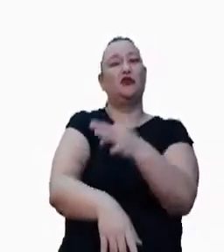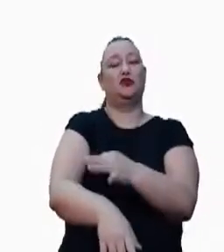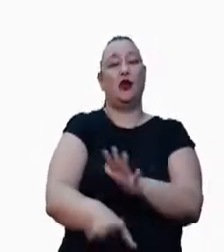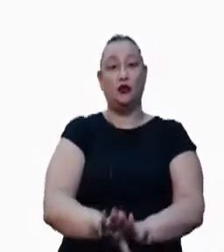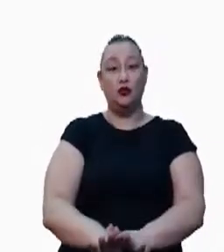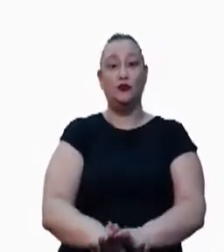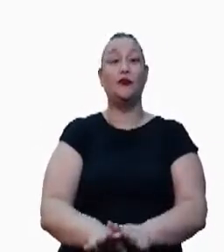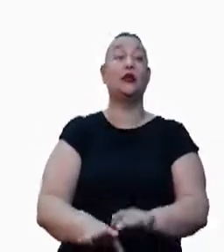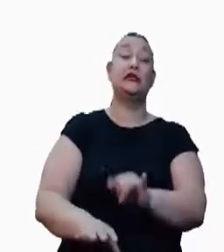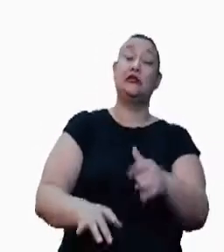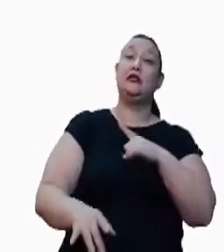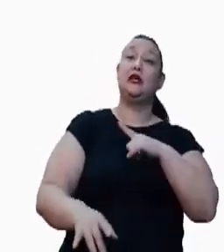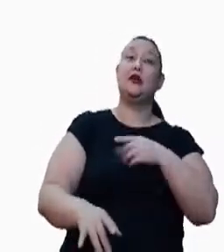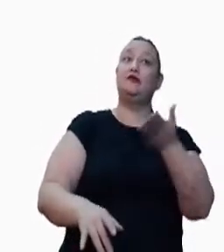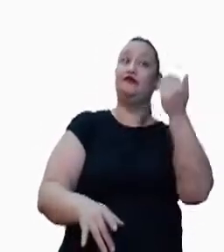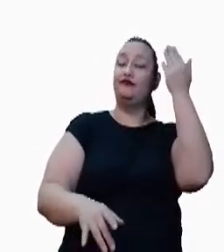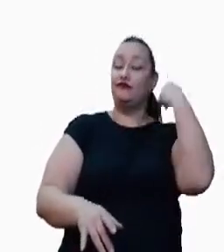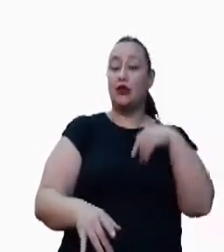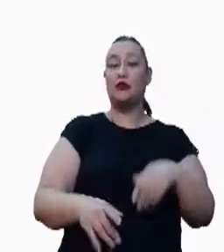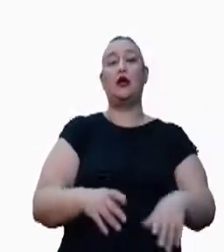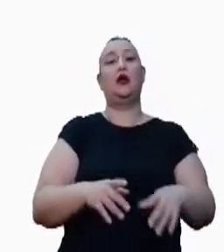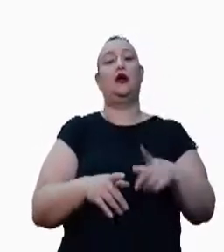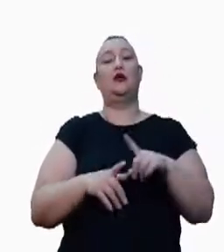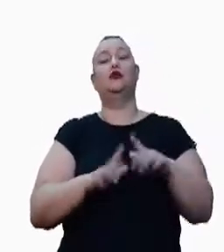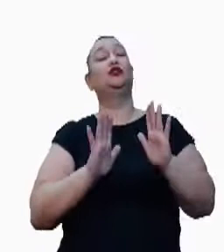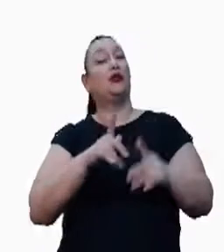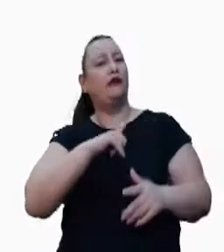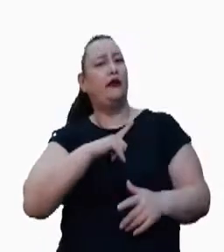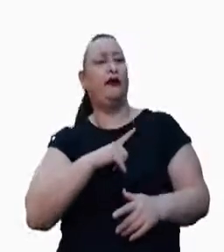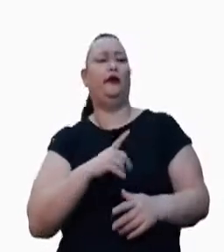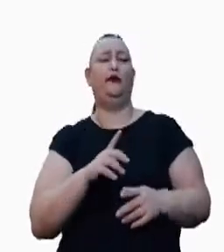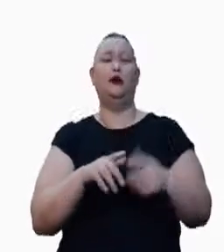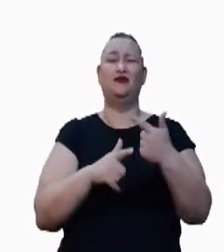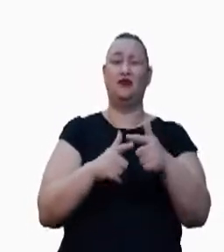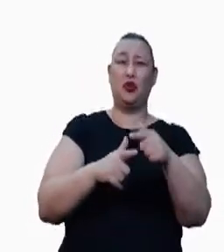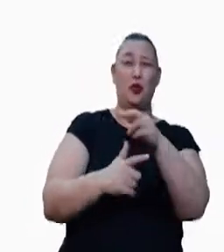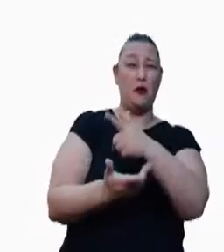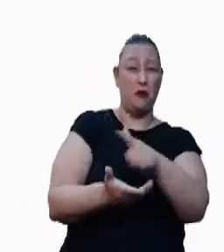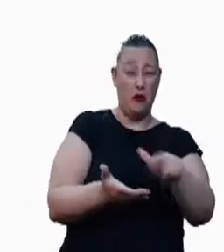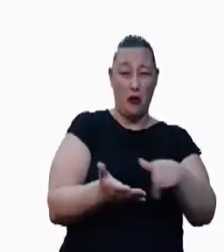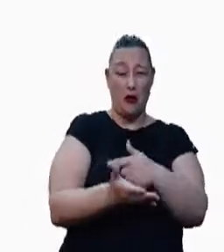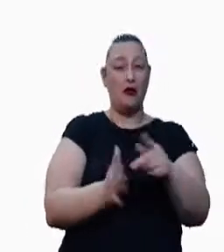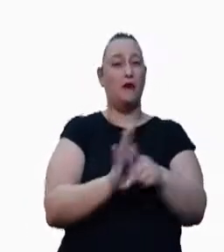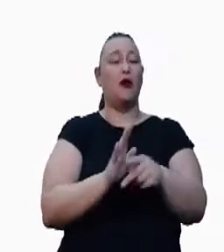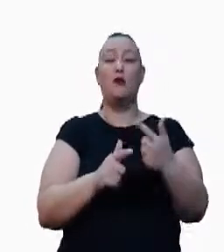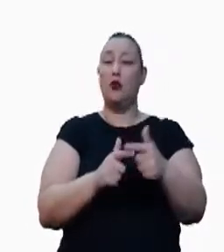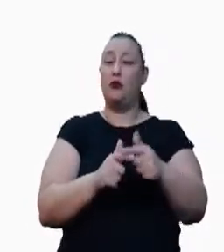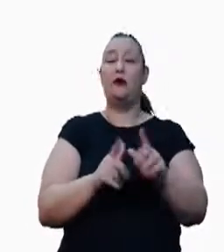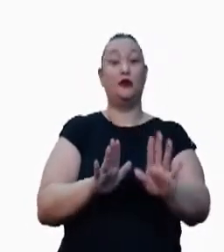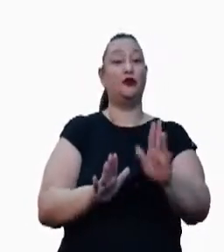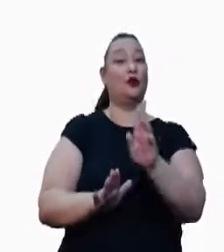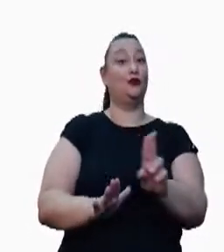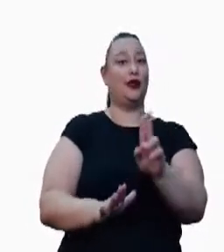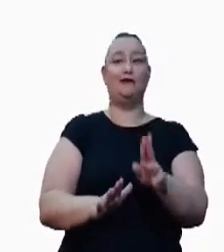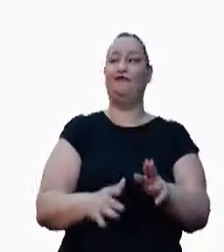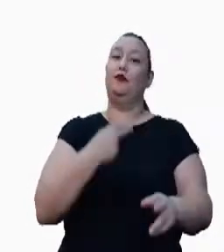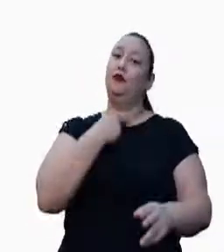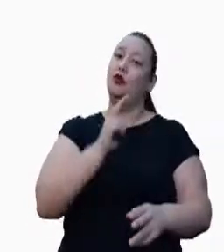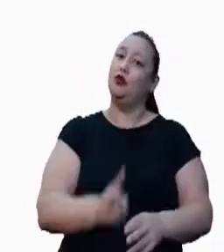tem histórico de reação à toxina, claro, se você já tem uma reação adversa, você já teve um problema com a administração, você não deve